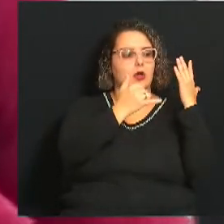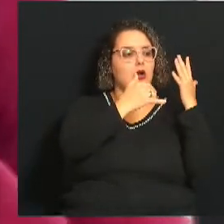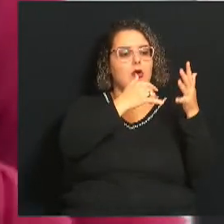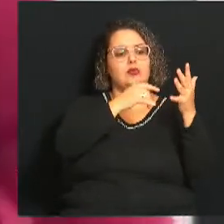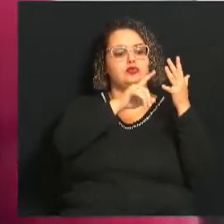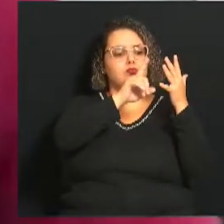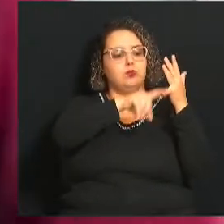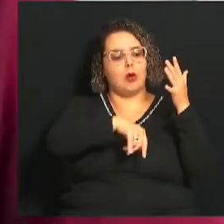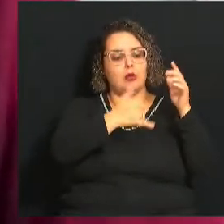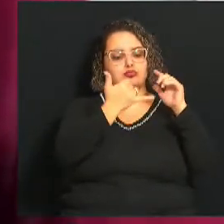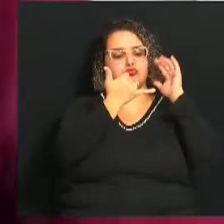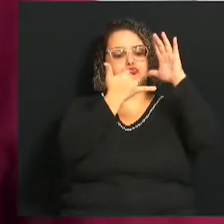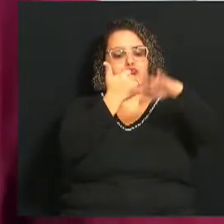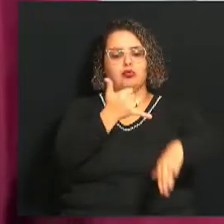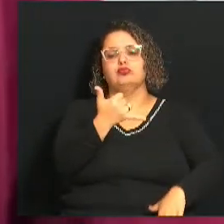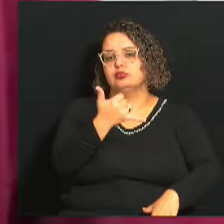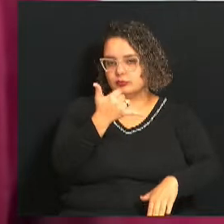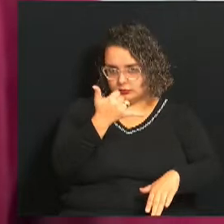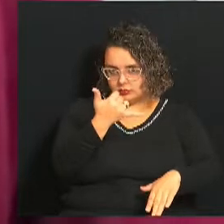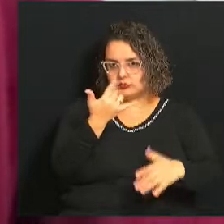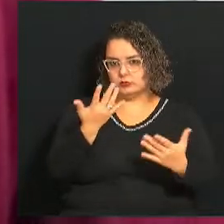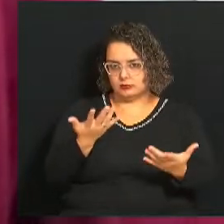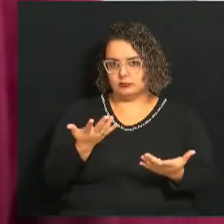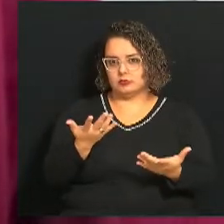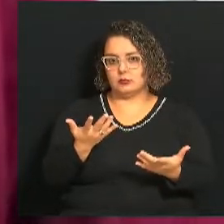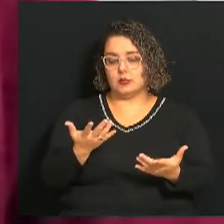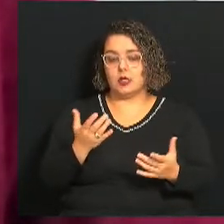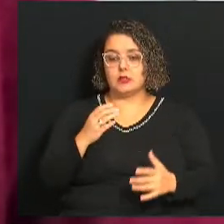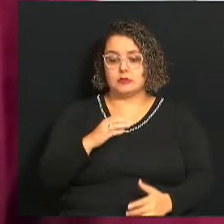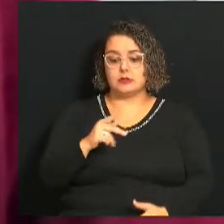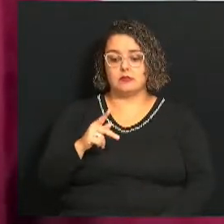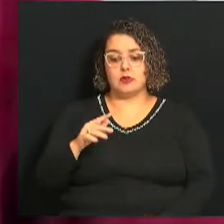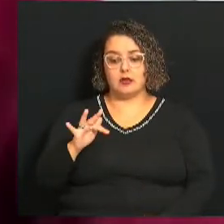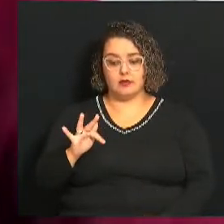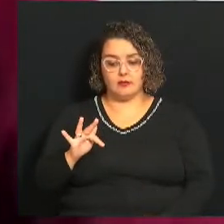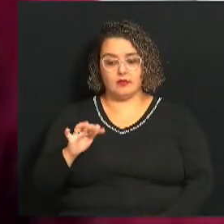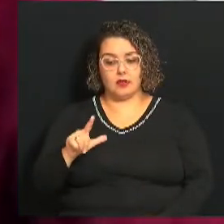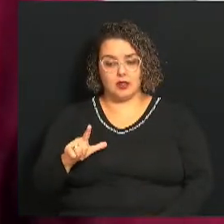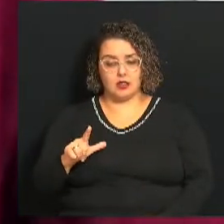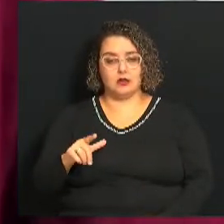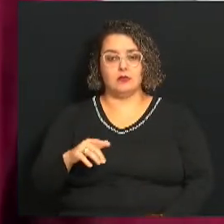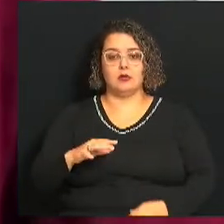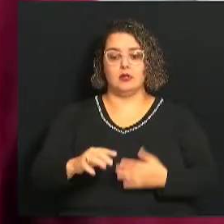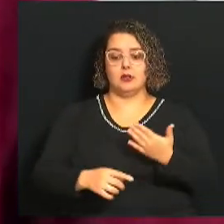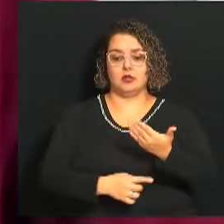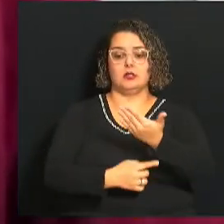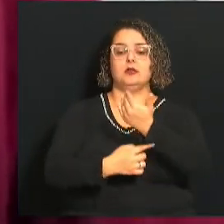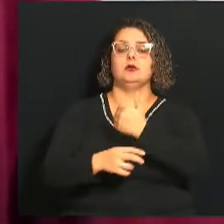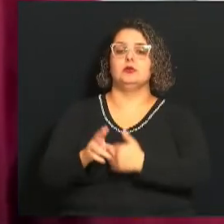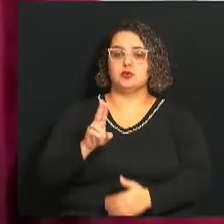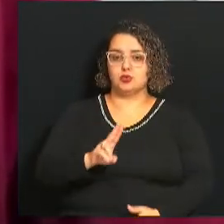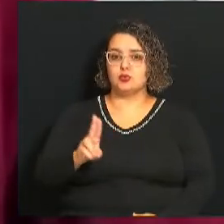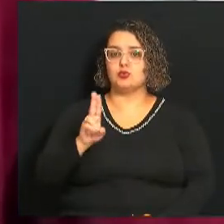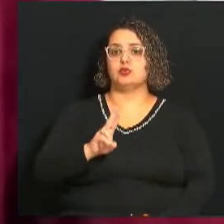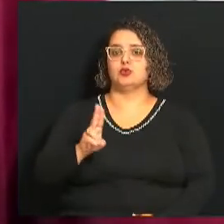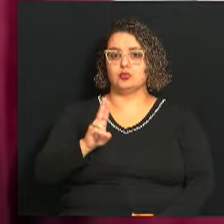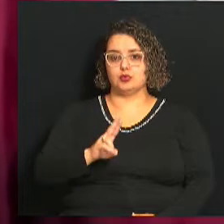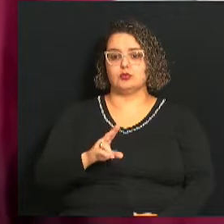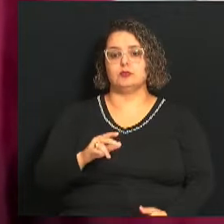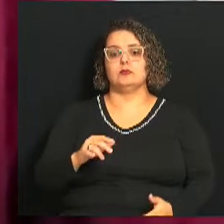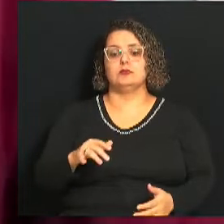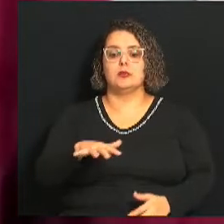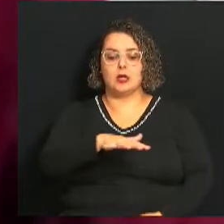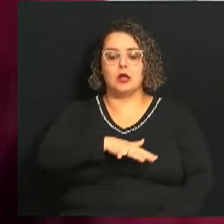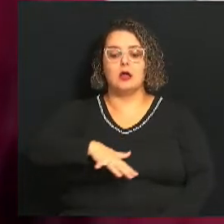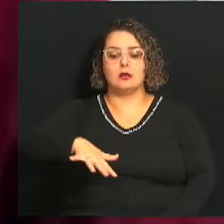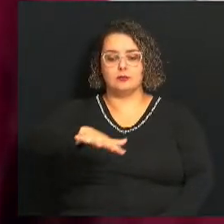e provoca seu desligamento. Então, a CPFL desenvolveu tecnologias e está aplicando essas tecnologias em suas redes,